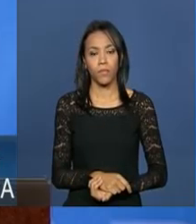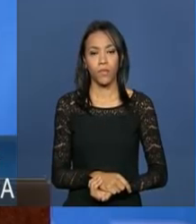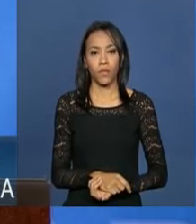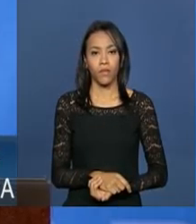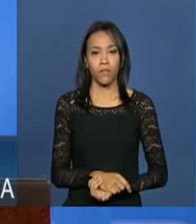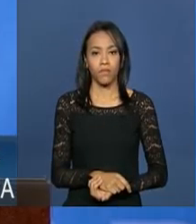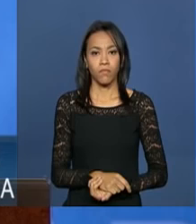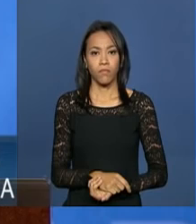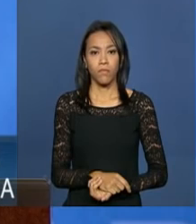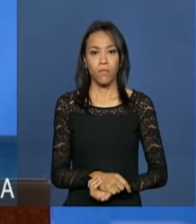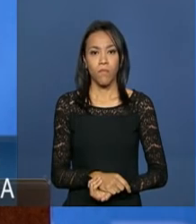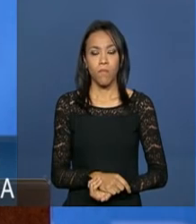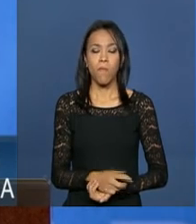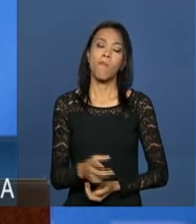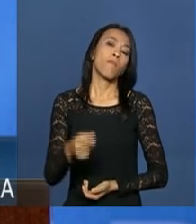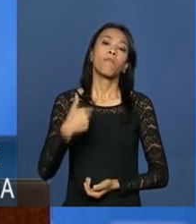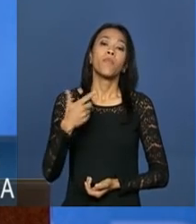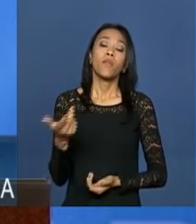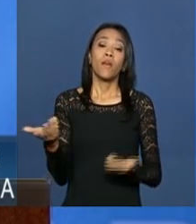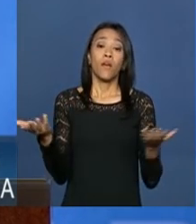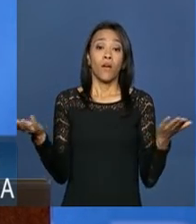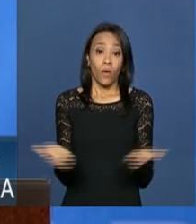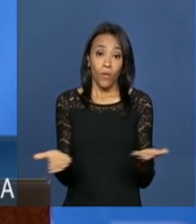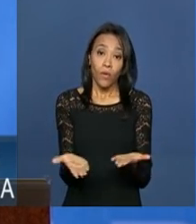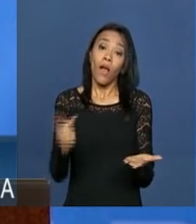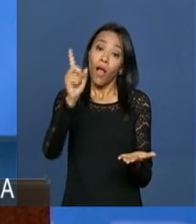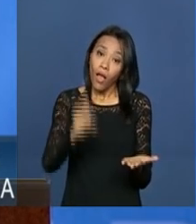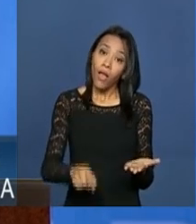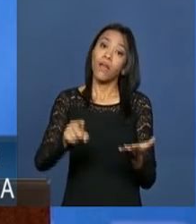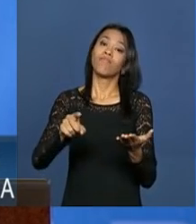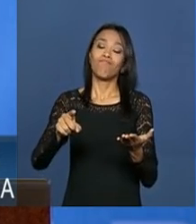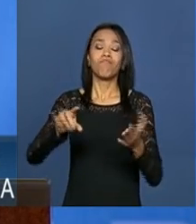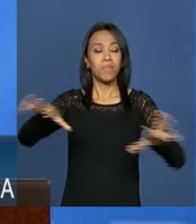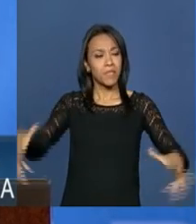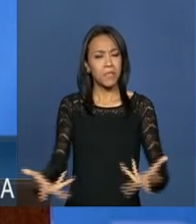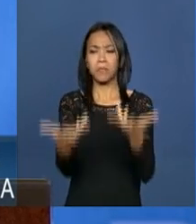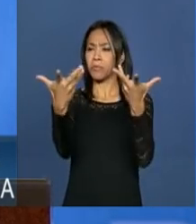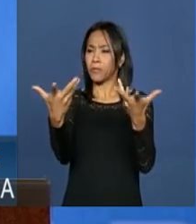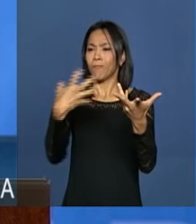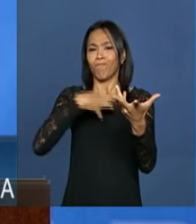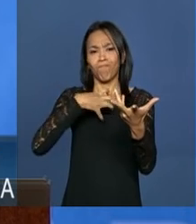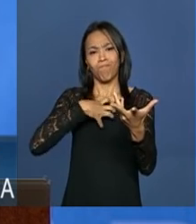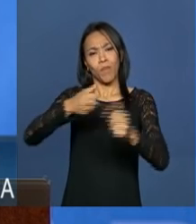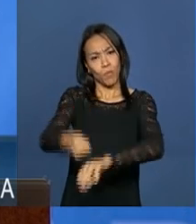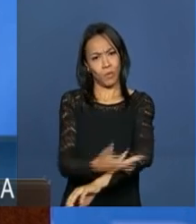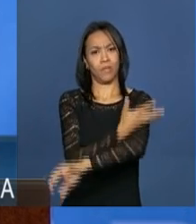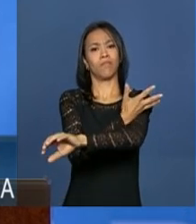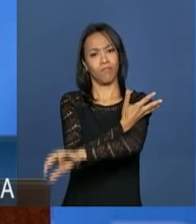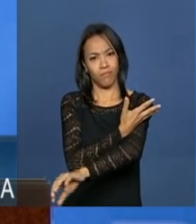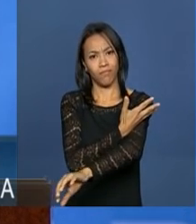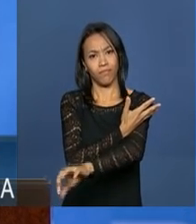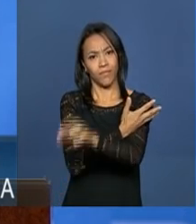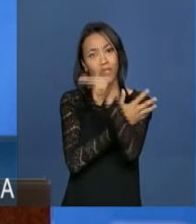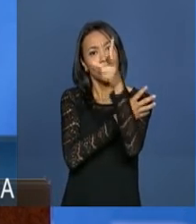Sem dúvida nenhuma, esta será uma cerimônia cheia de emoção. Emoção,